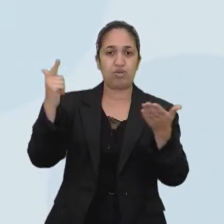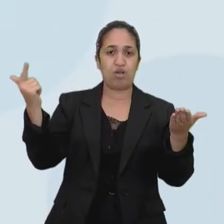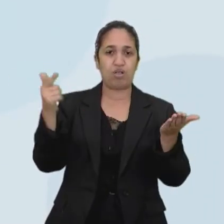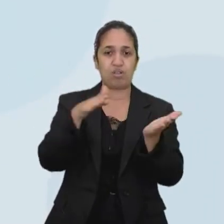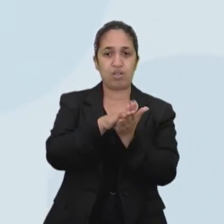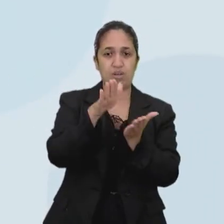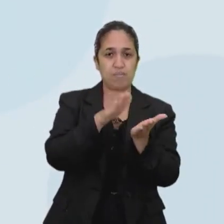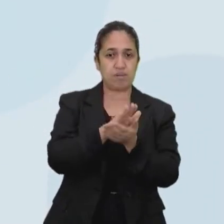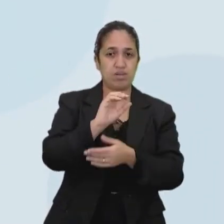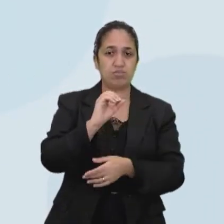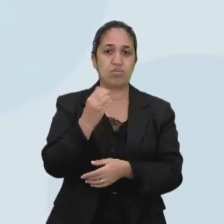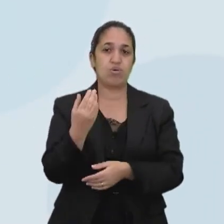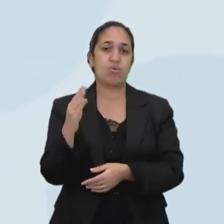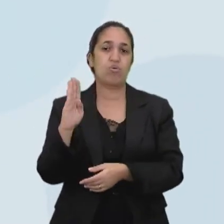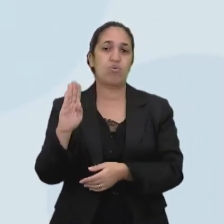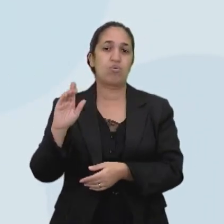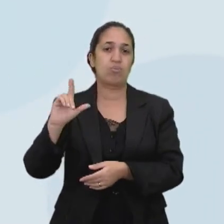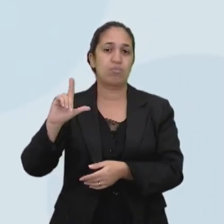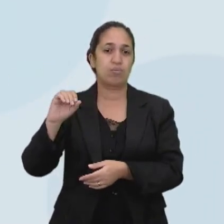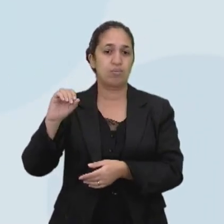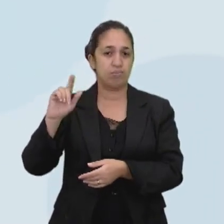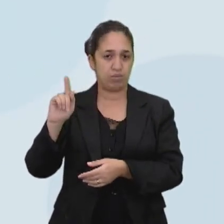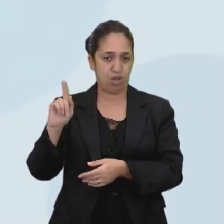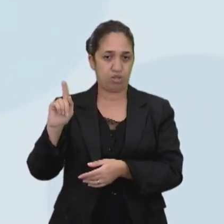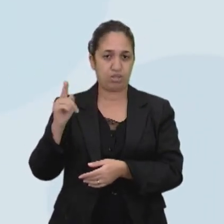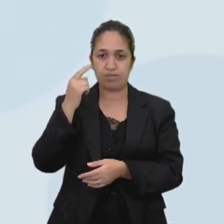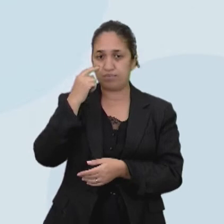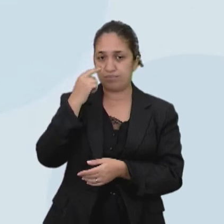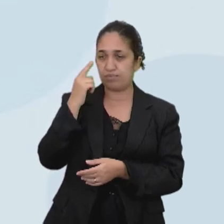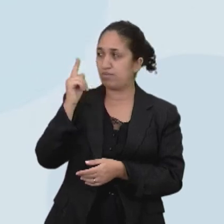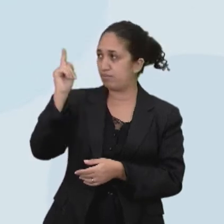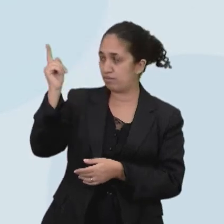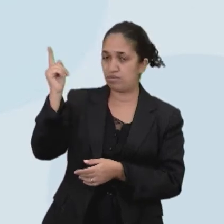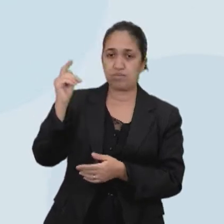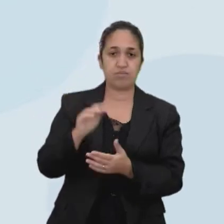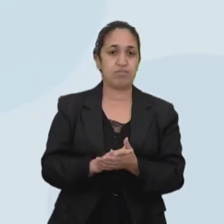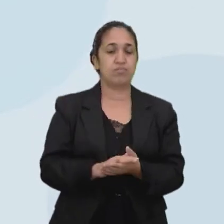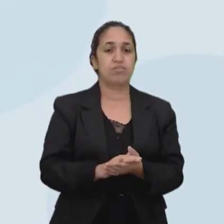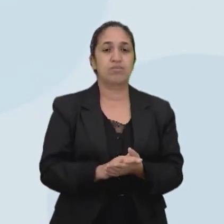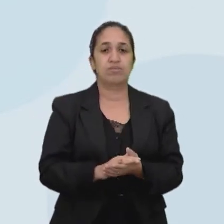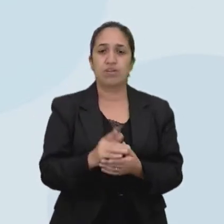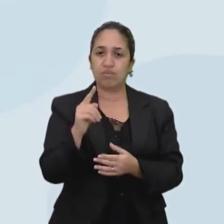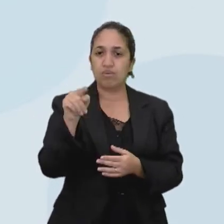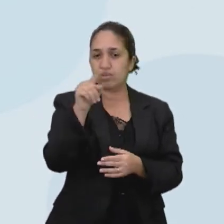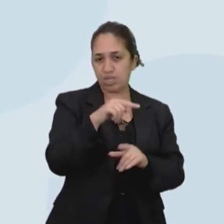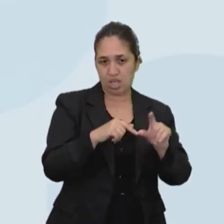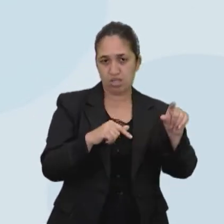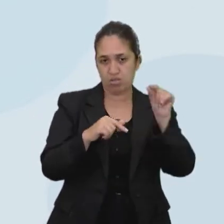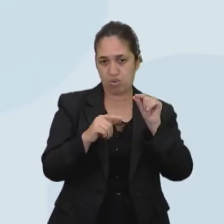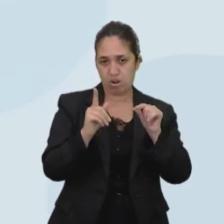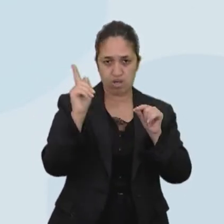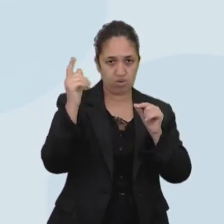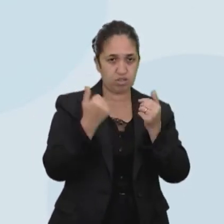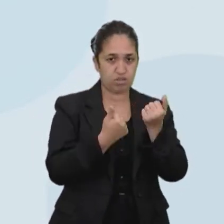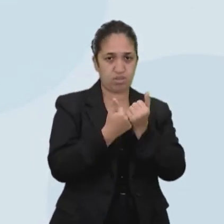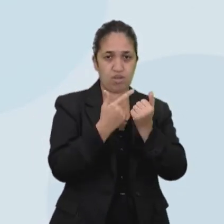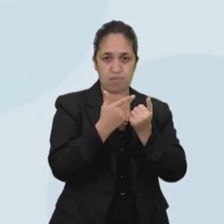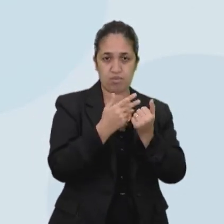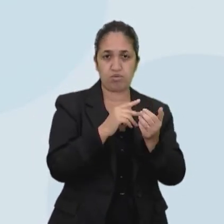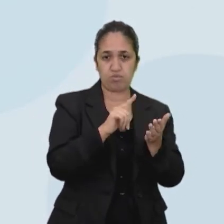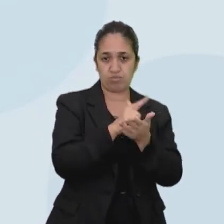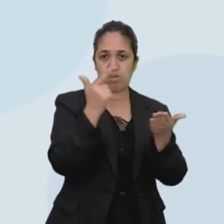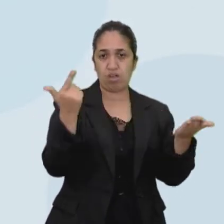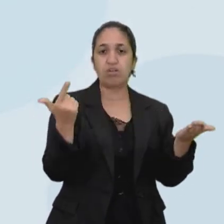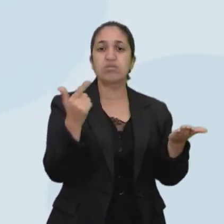ou blog. Então pensemos, né, analisemos, aí, façamos uma hipótese de que vocês escolheram esse suporte, né, o jornal impresso